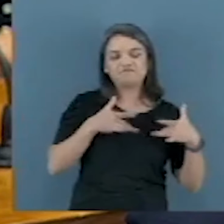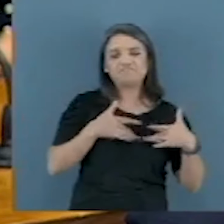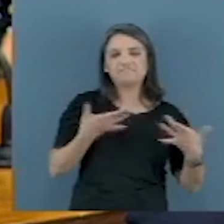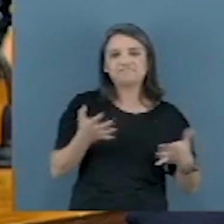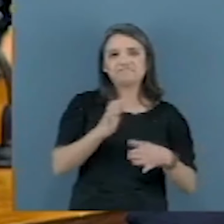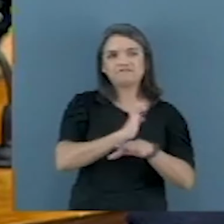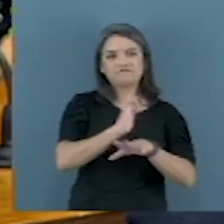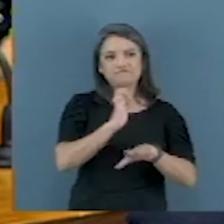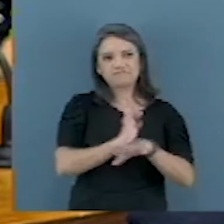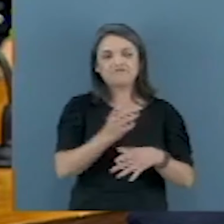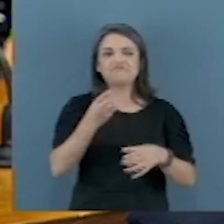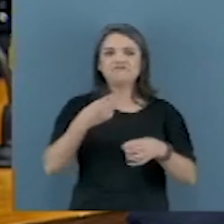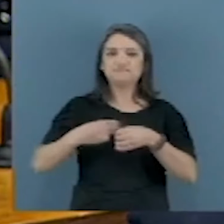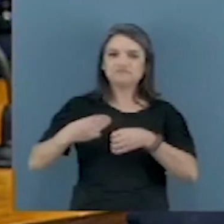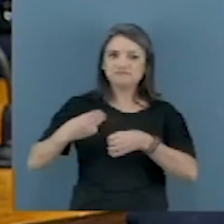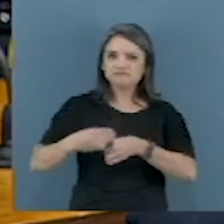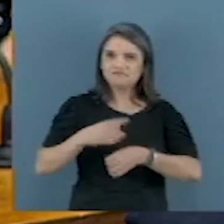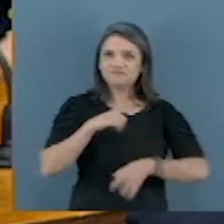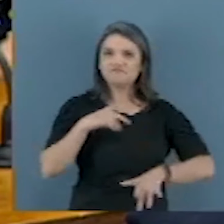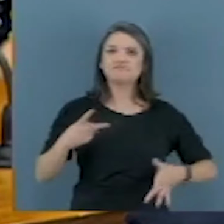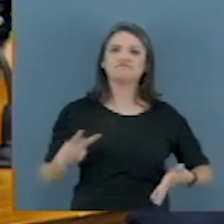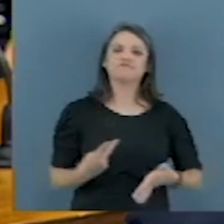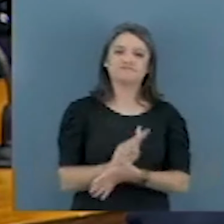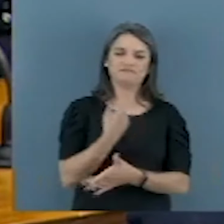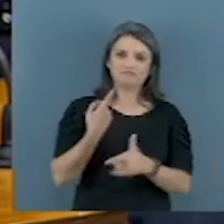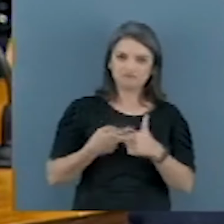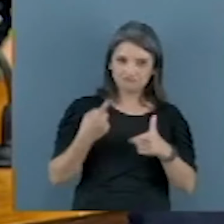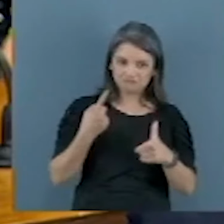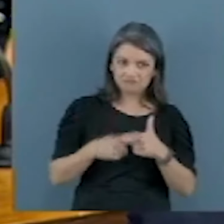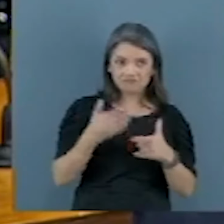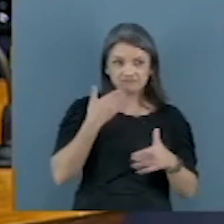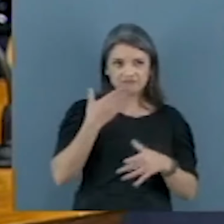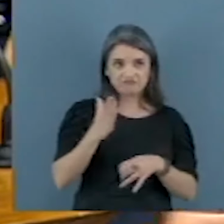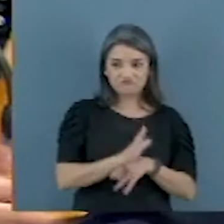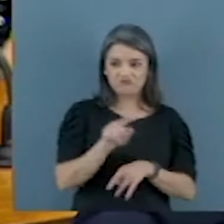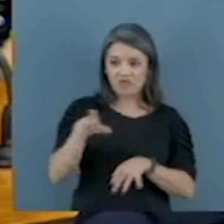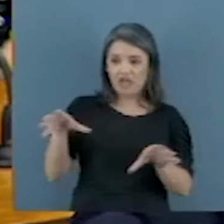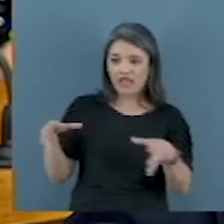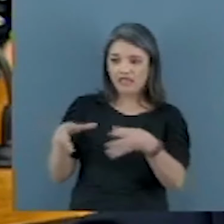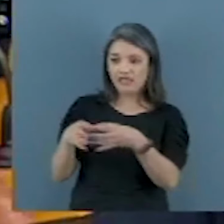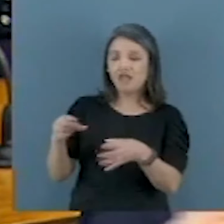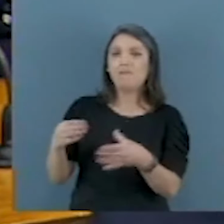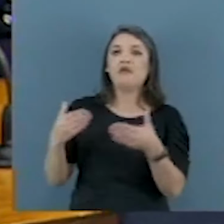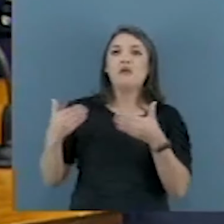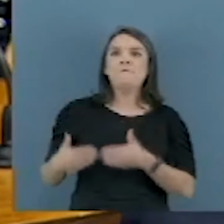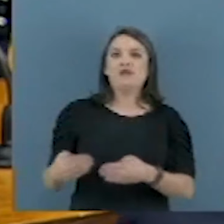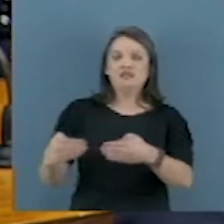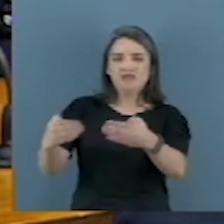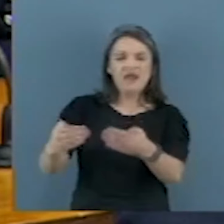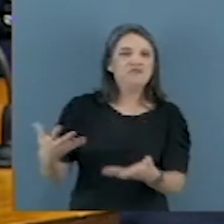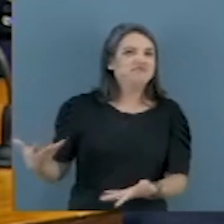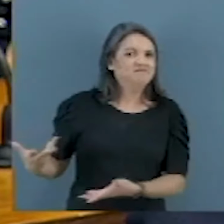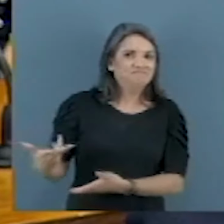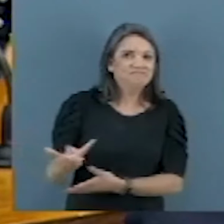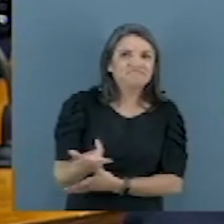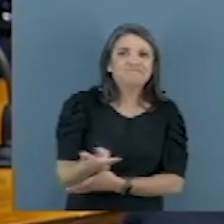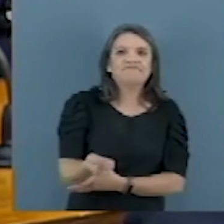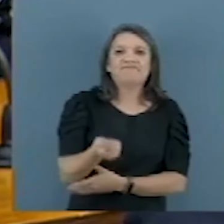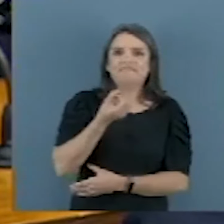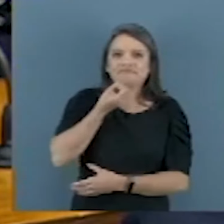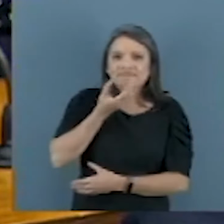que entraram pedindo ajuda. Você, a sua equipe maravilhosa, muito boa mesmo, pessoal muito